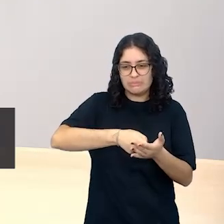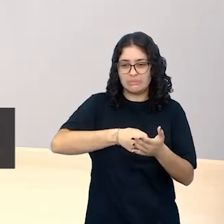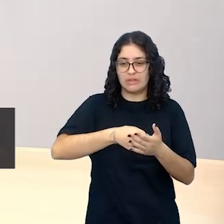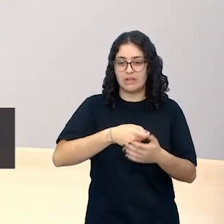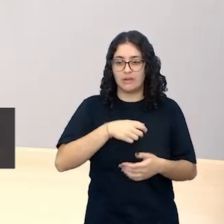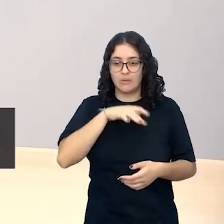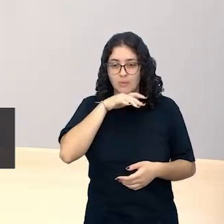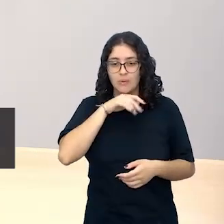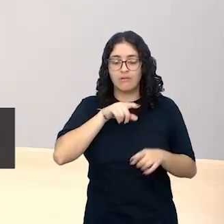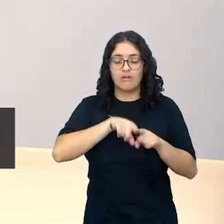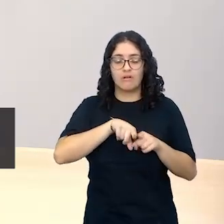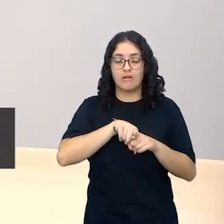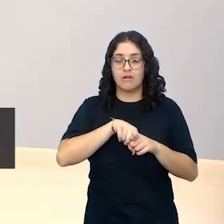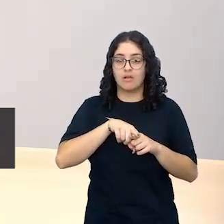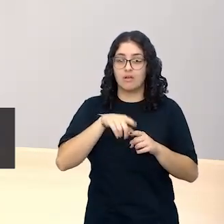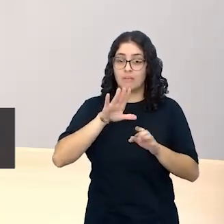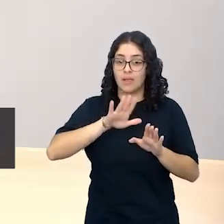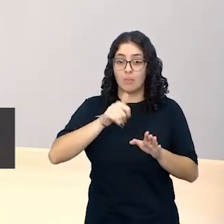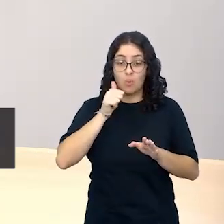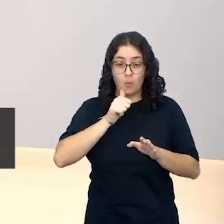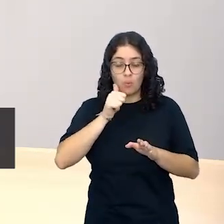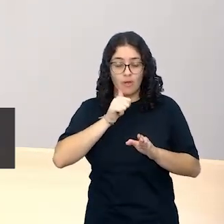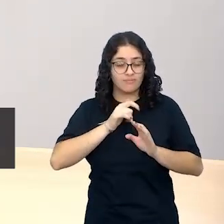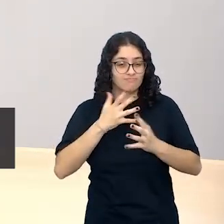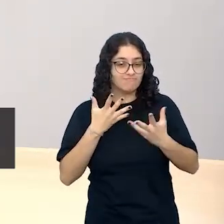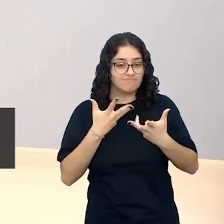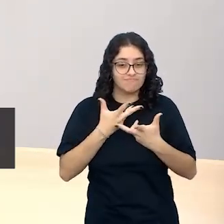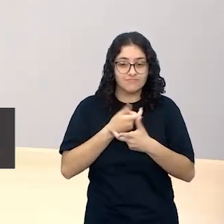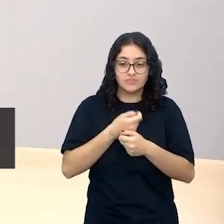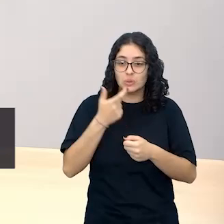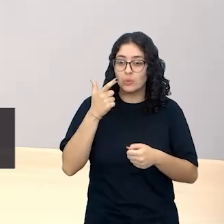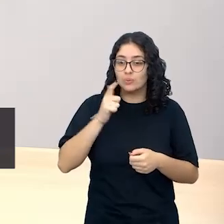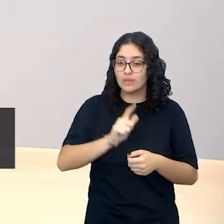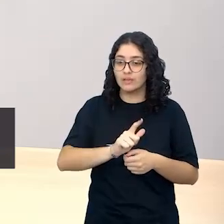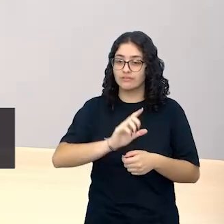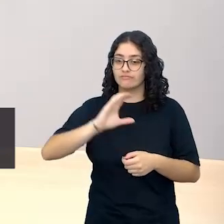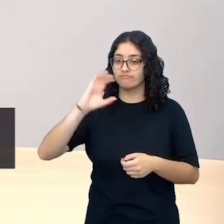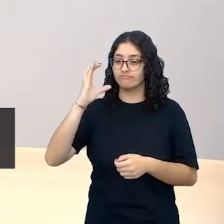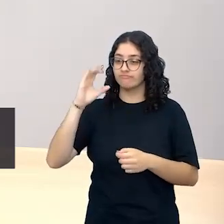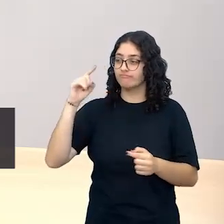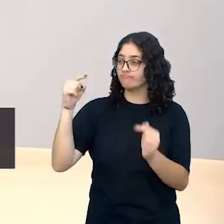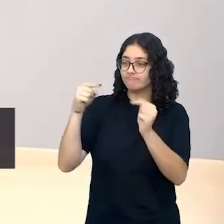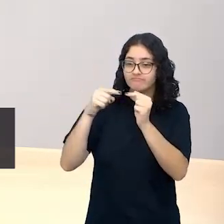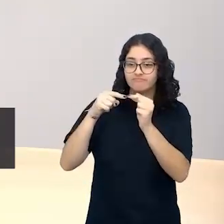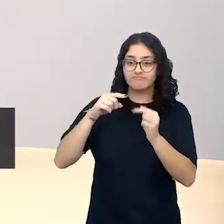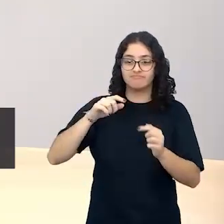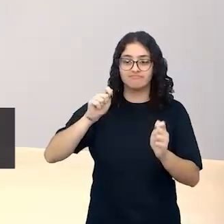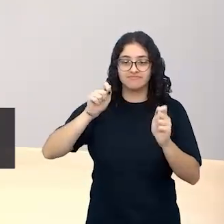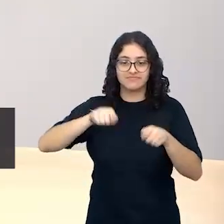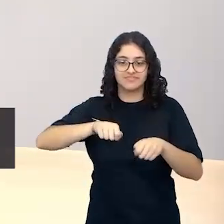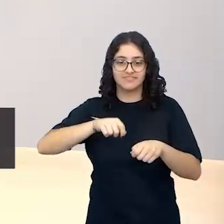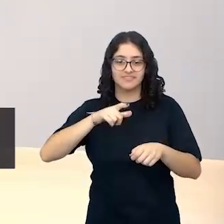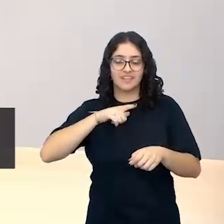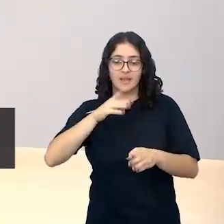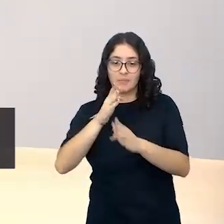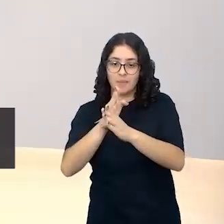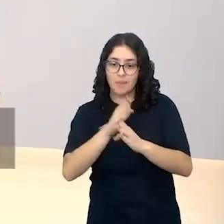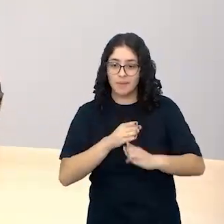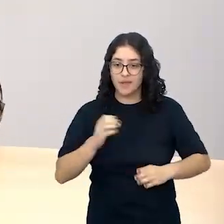que trazem uma potencialidade enorme à ciência, com descobertas. Deixa eu ler devagar,